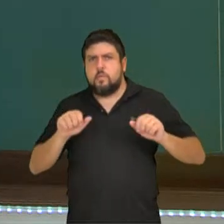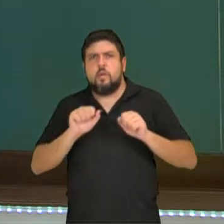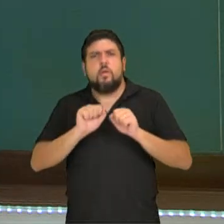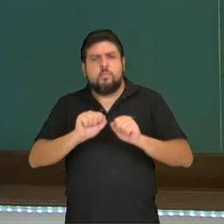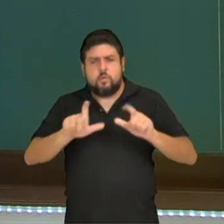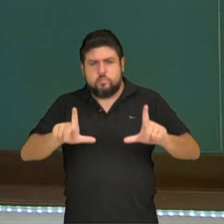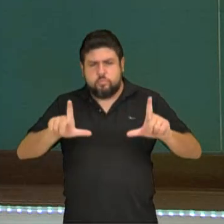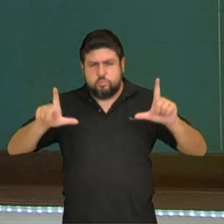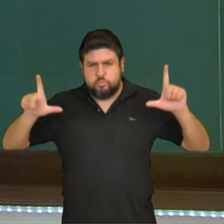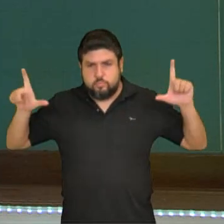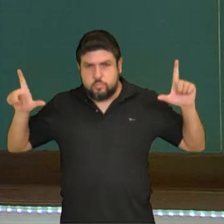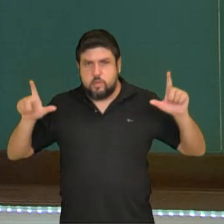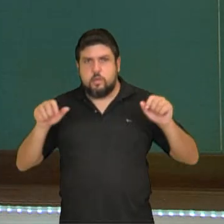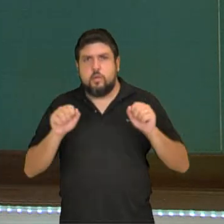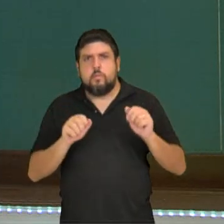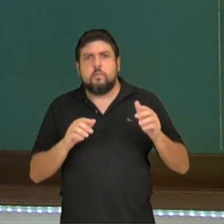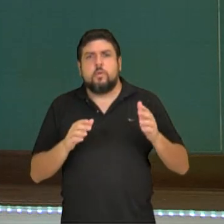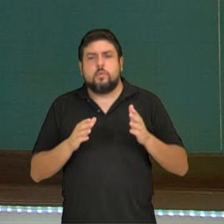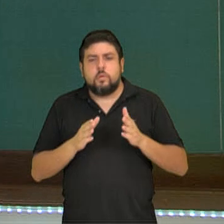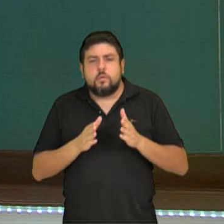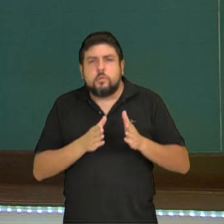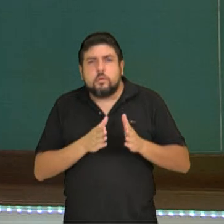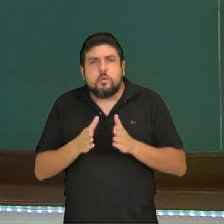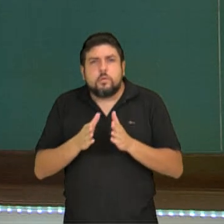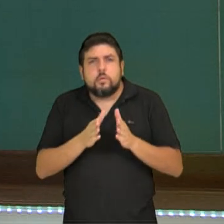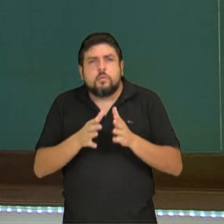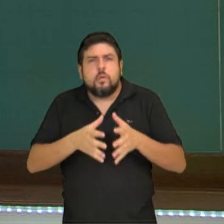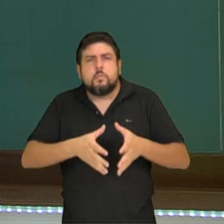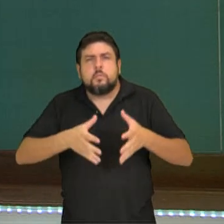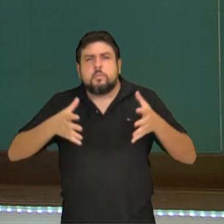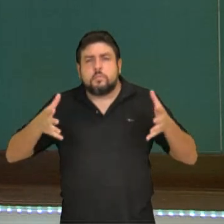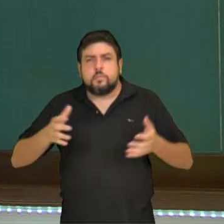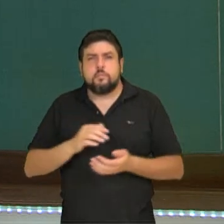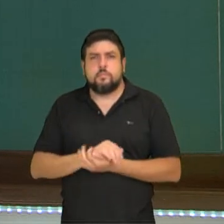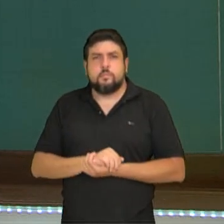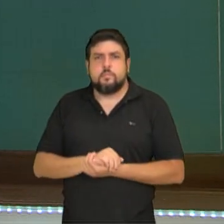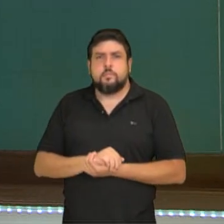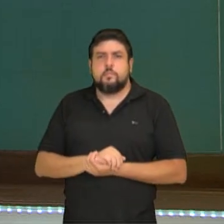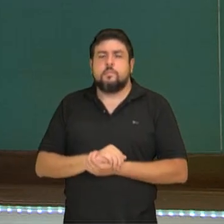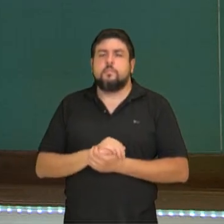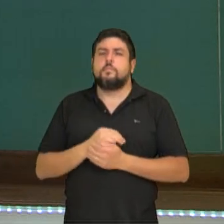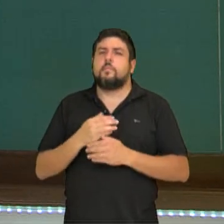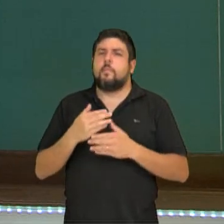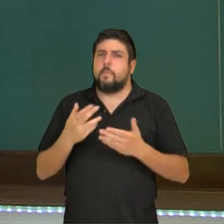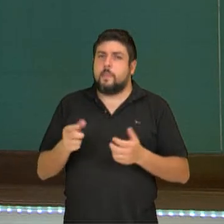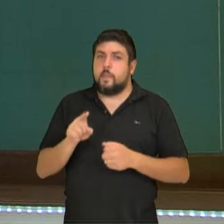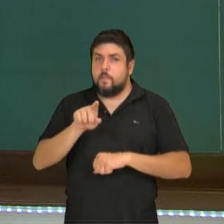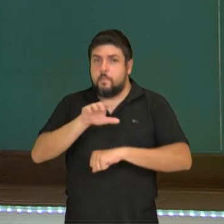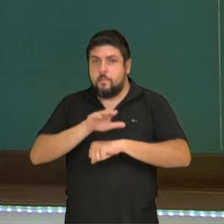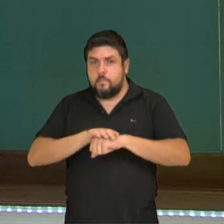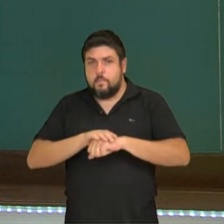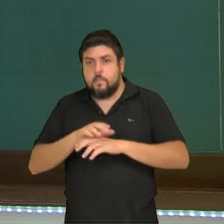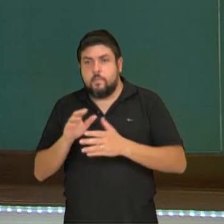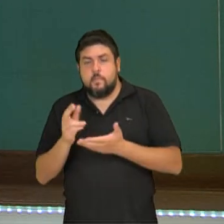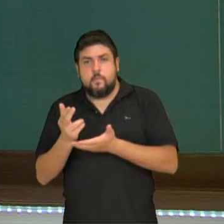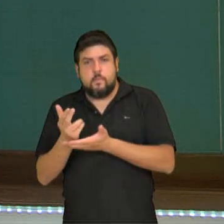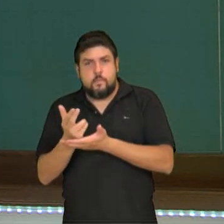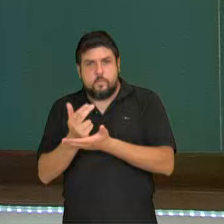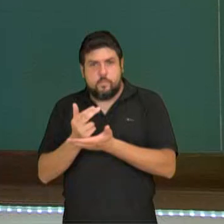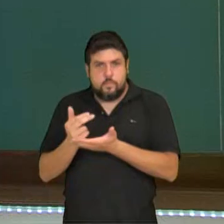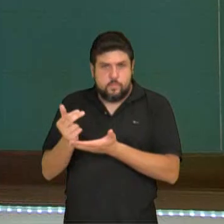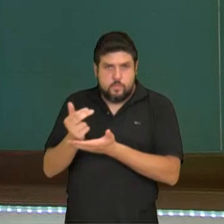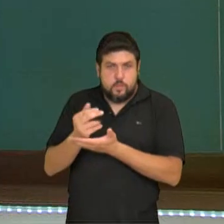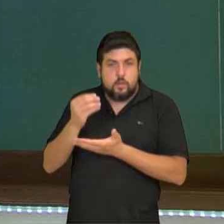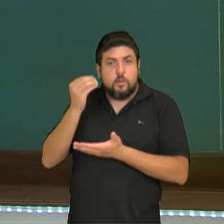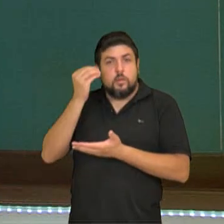aberto um pouco, fazer um caminho maior. Então, a ideia é que vocês tentem fazer e vocês entendam